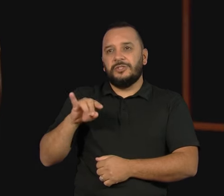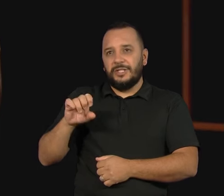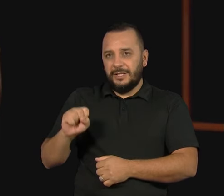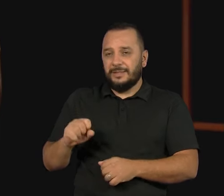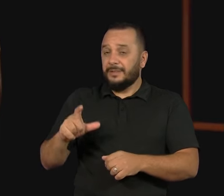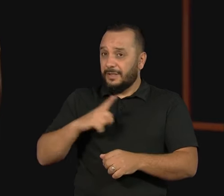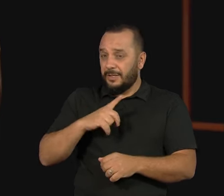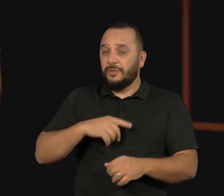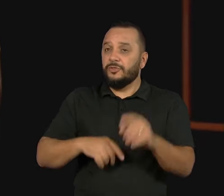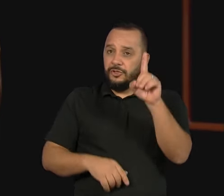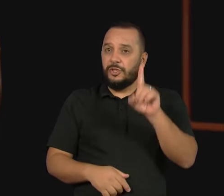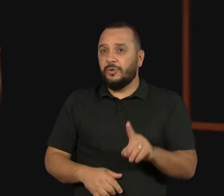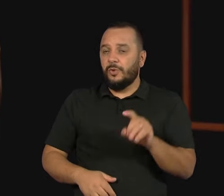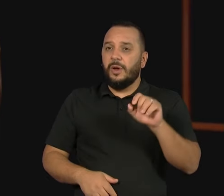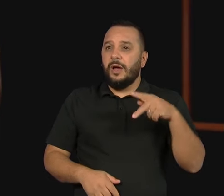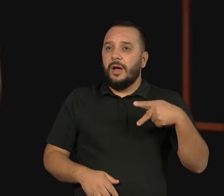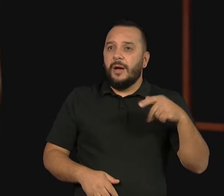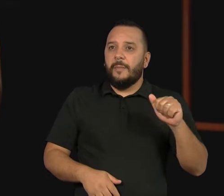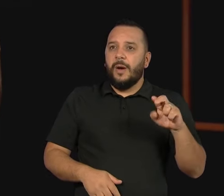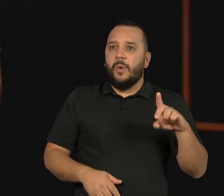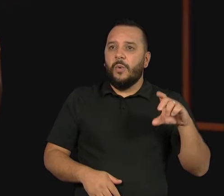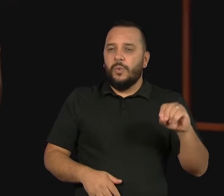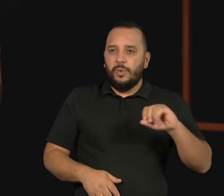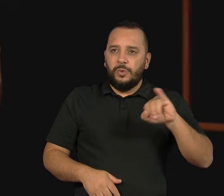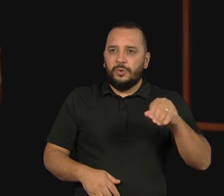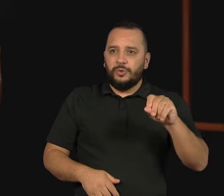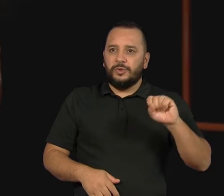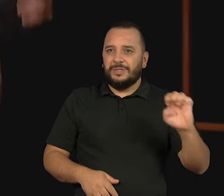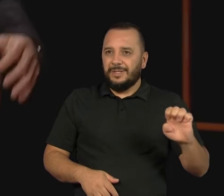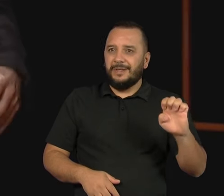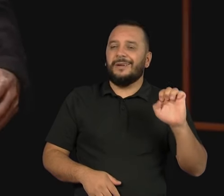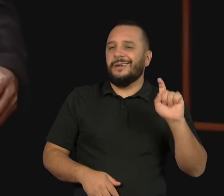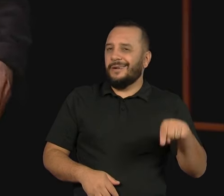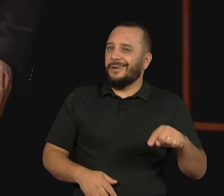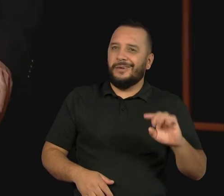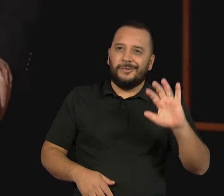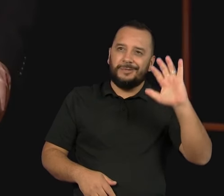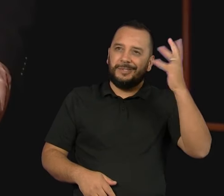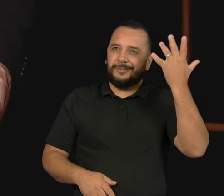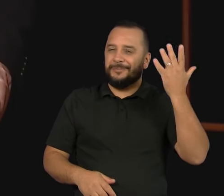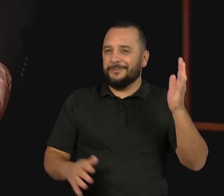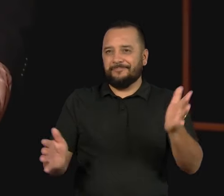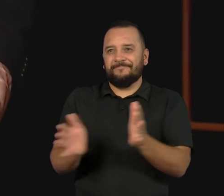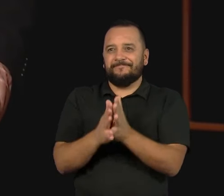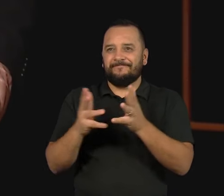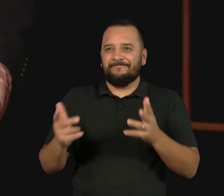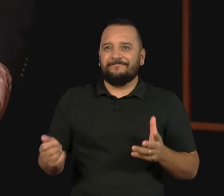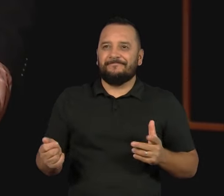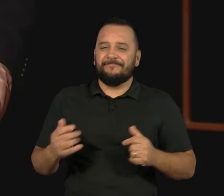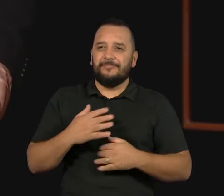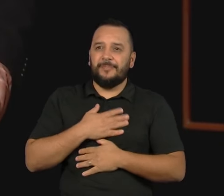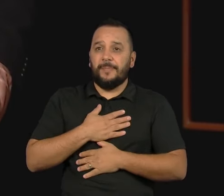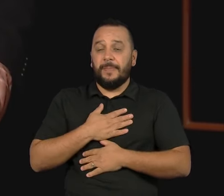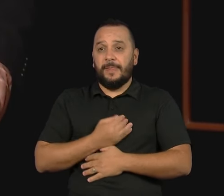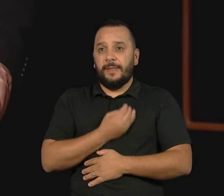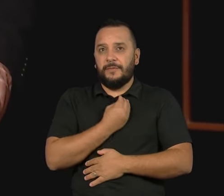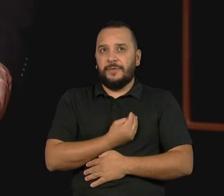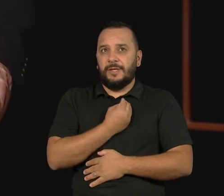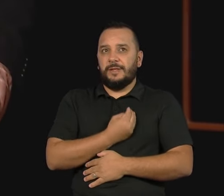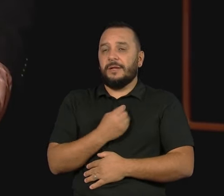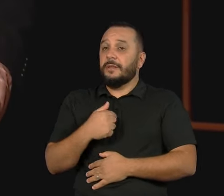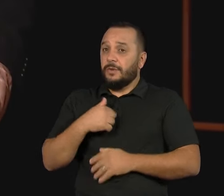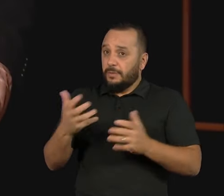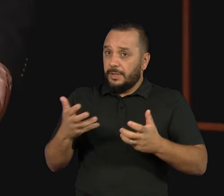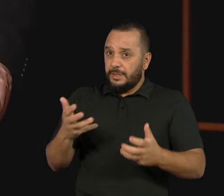José. E foi um acontecimento extraordinário na minha vida, um acontecimento mágico. Eu queria ser